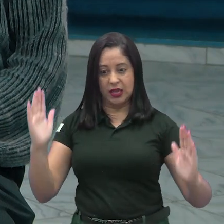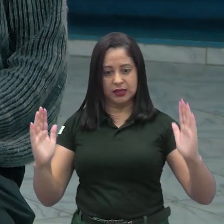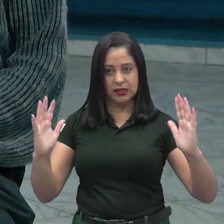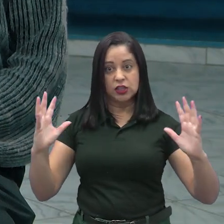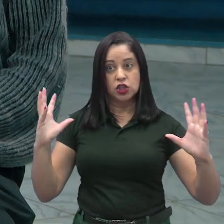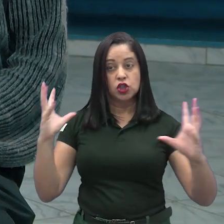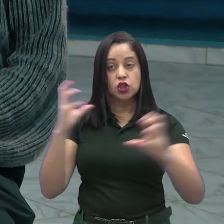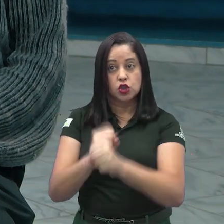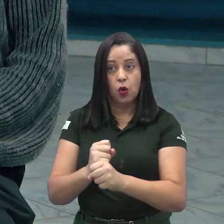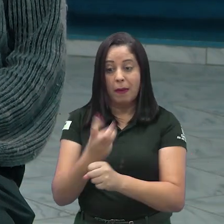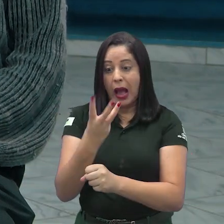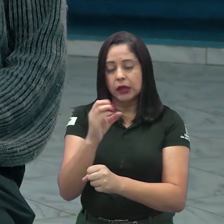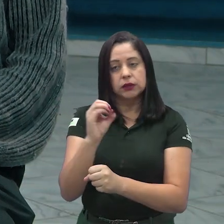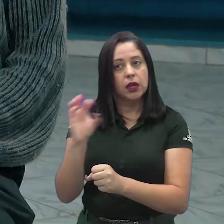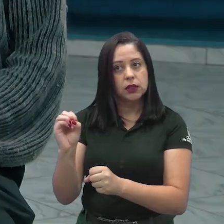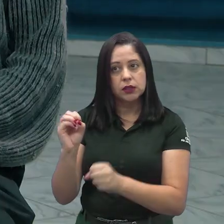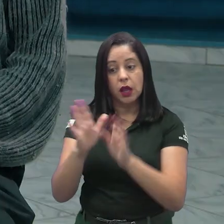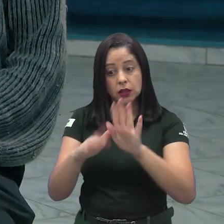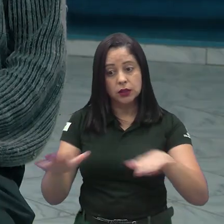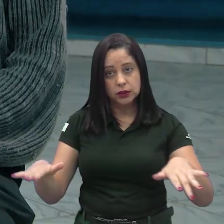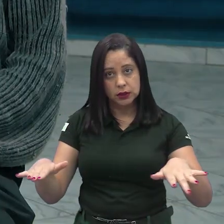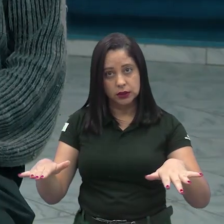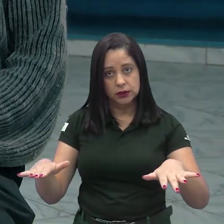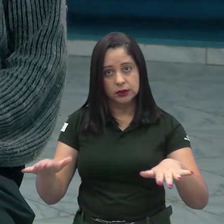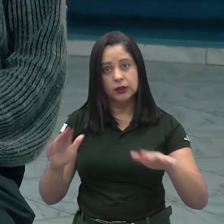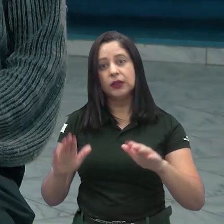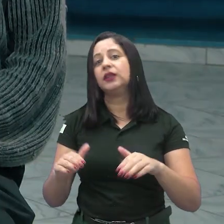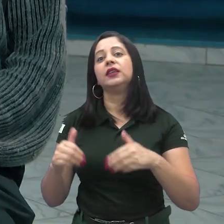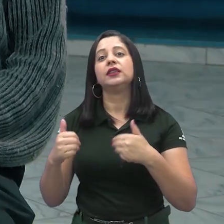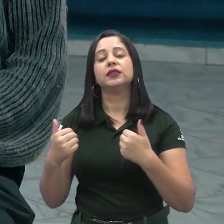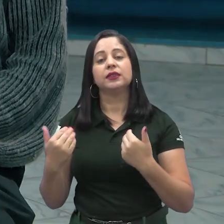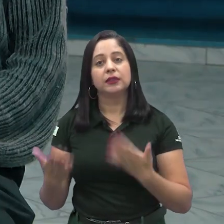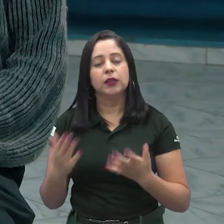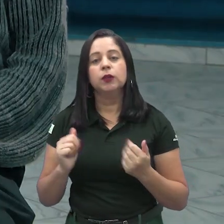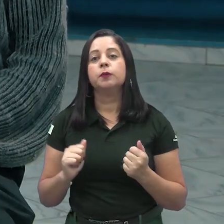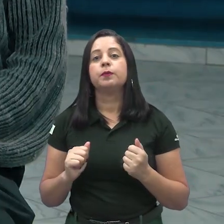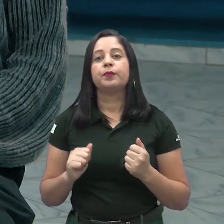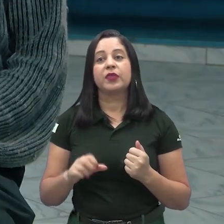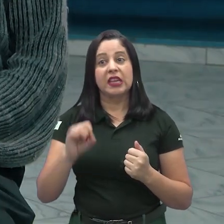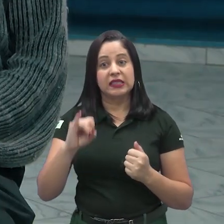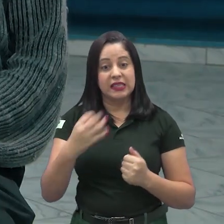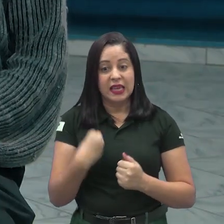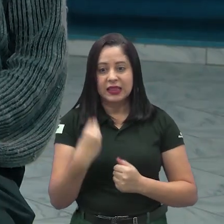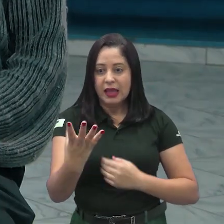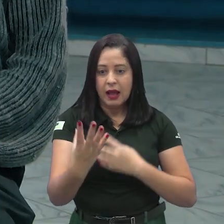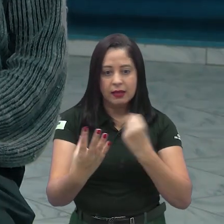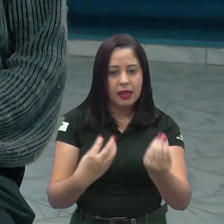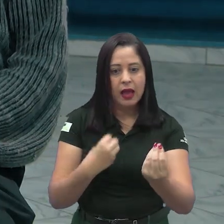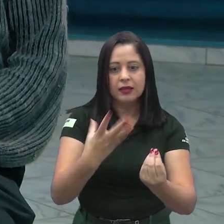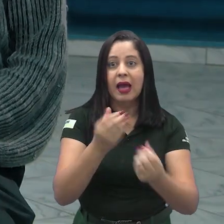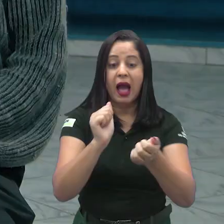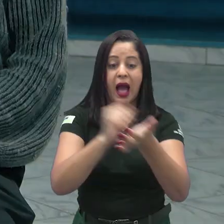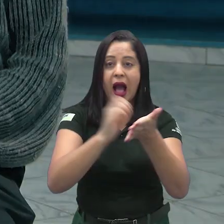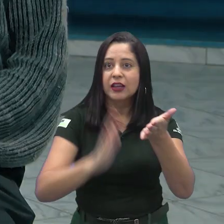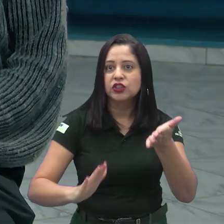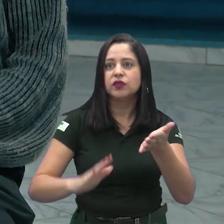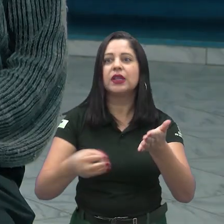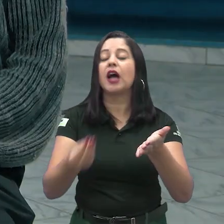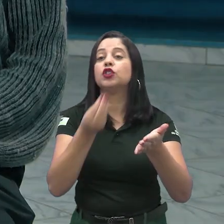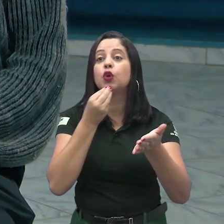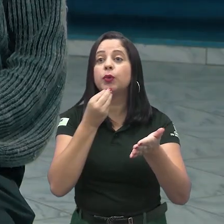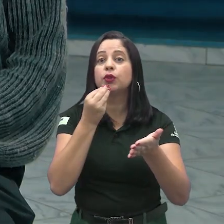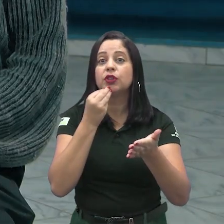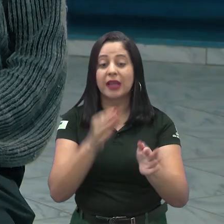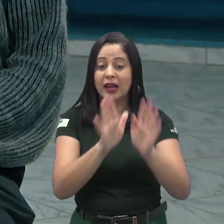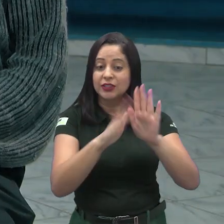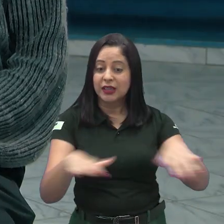né? Então o que acontece? Tirando essas crianças, pondo essas crianças, dando atividade para as crianças, está tirando as crianças